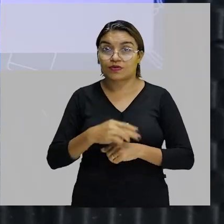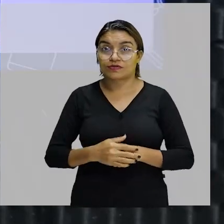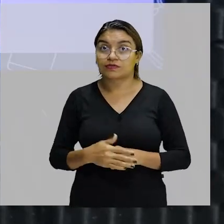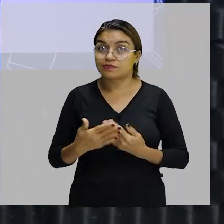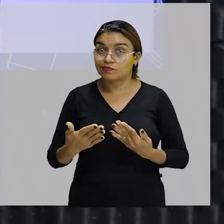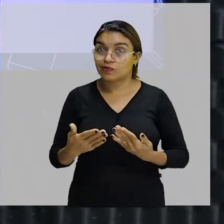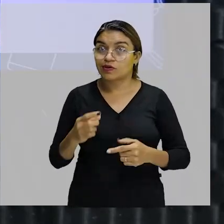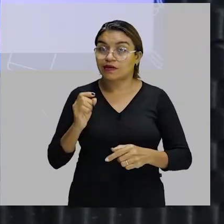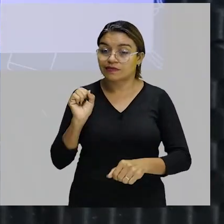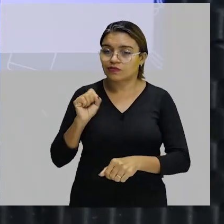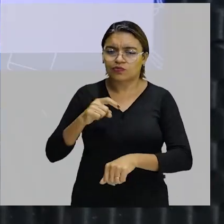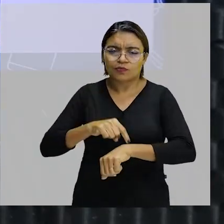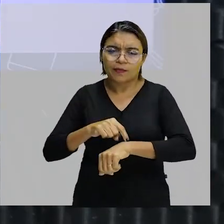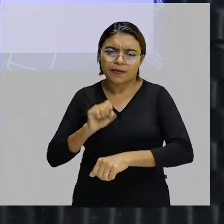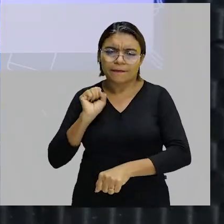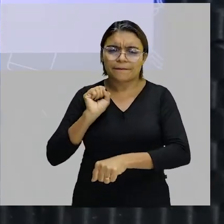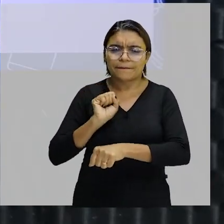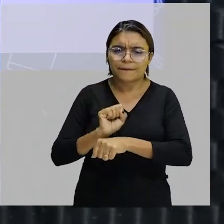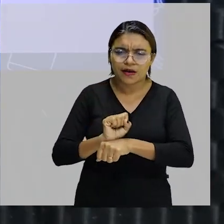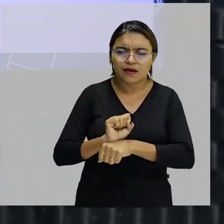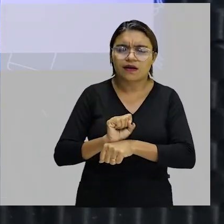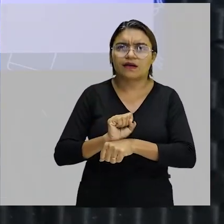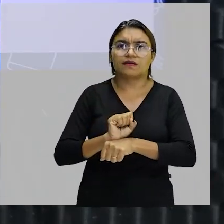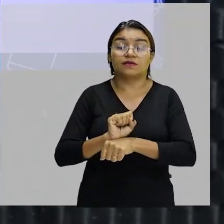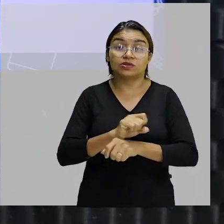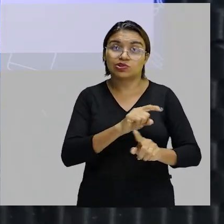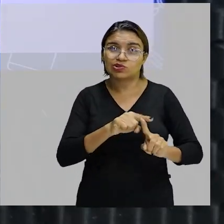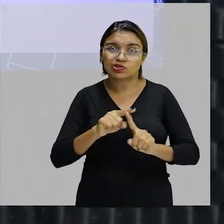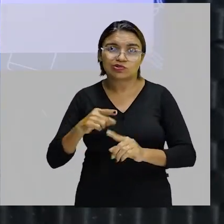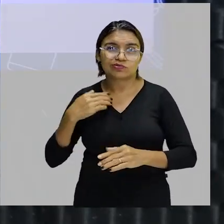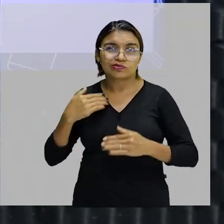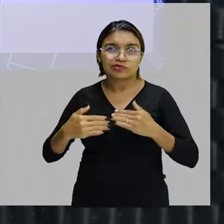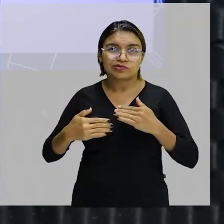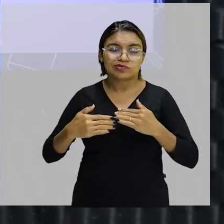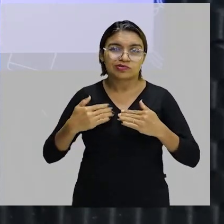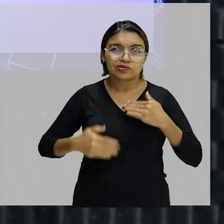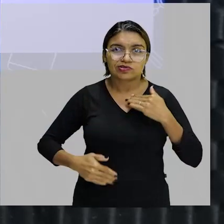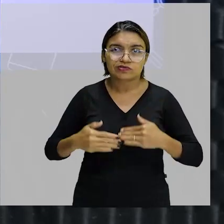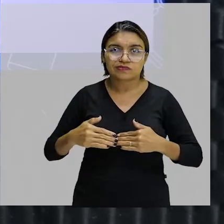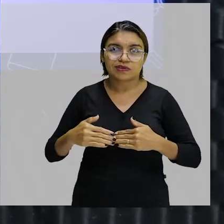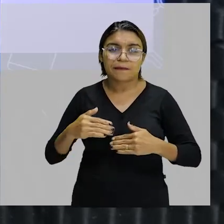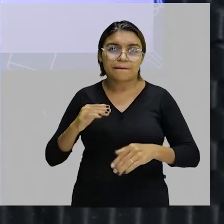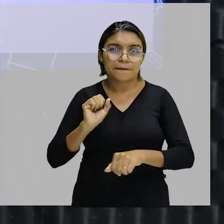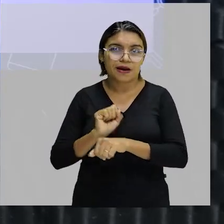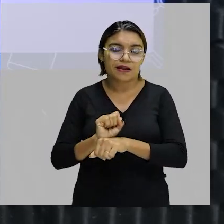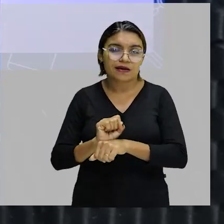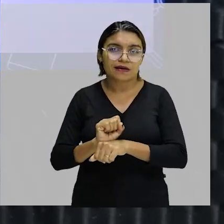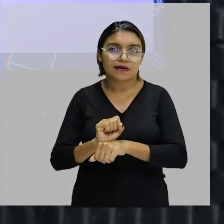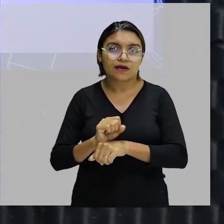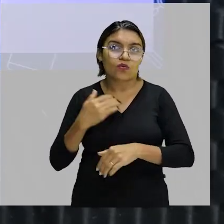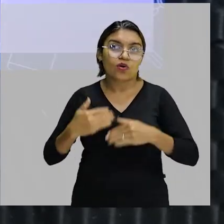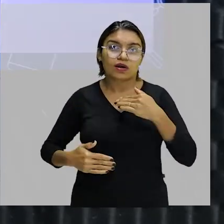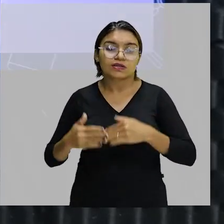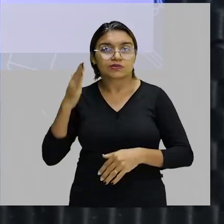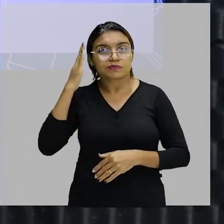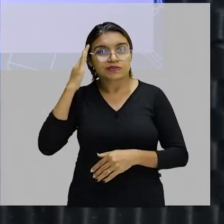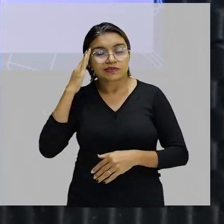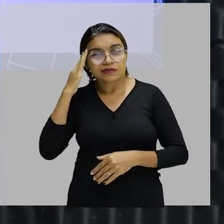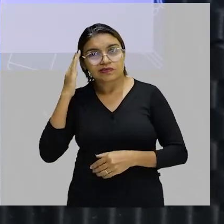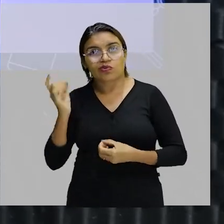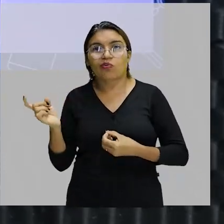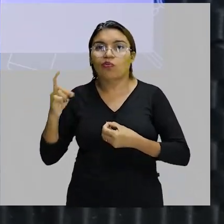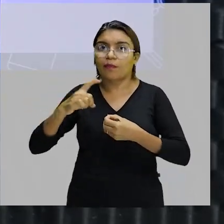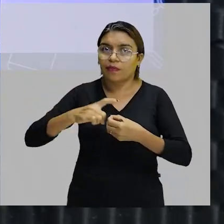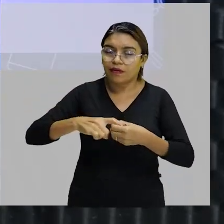a interrupção de qualquer tipo de atividade leva o organismo ao retorno da situação